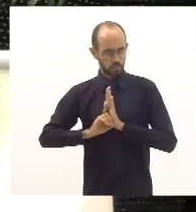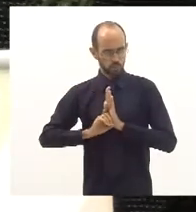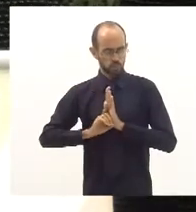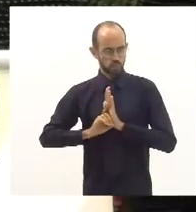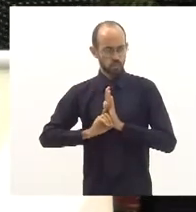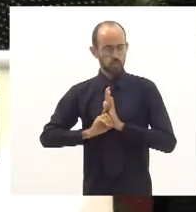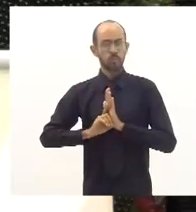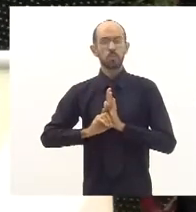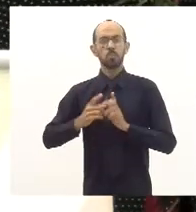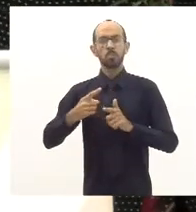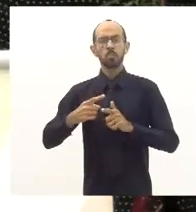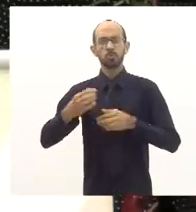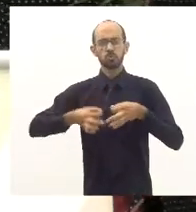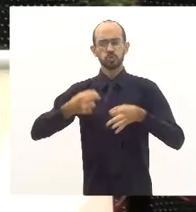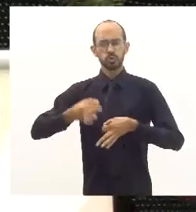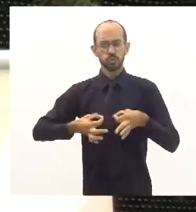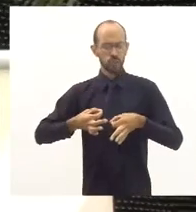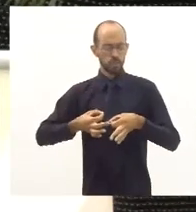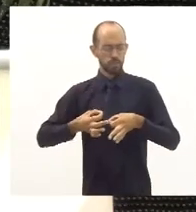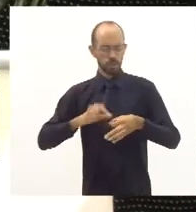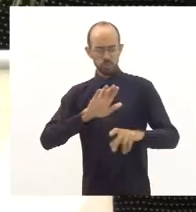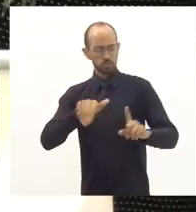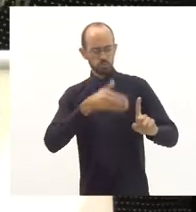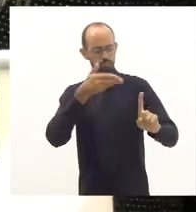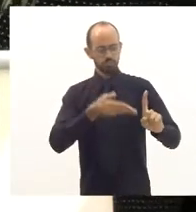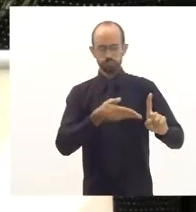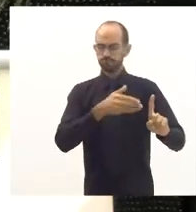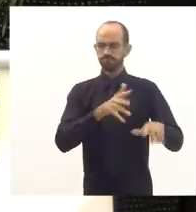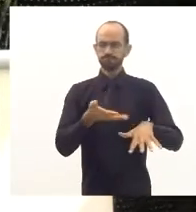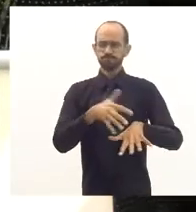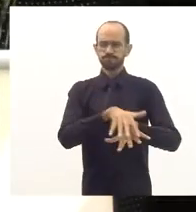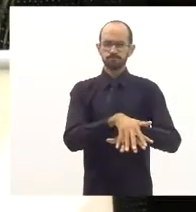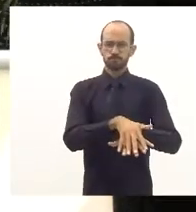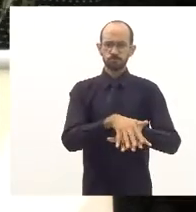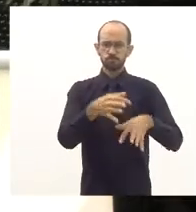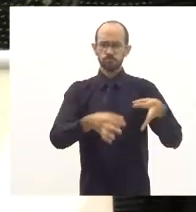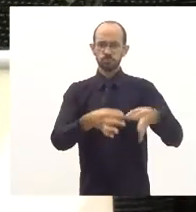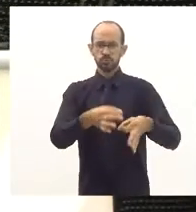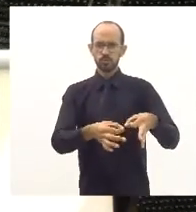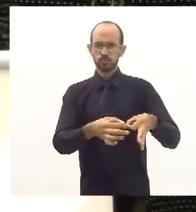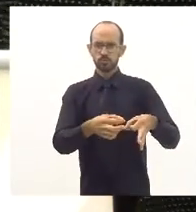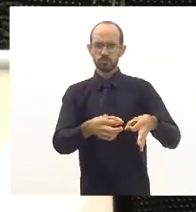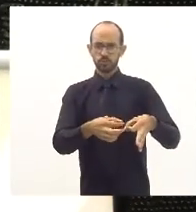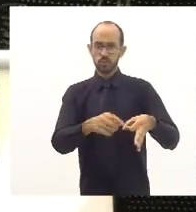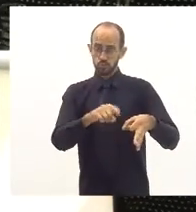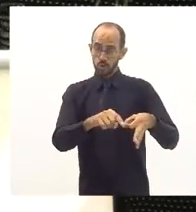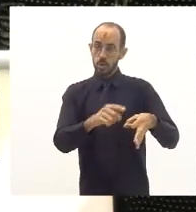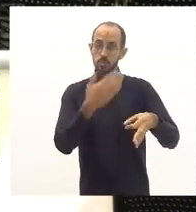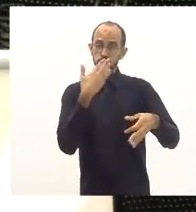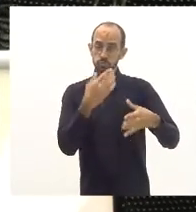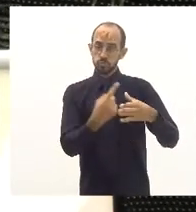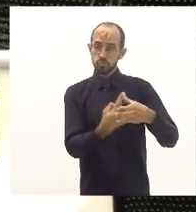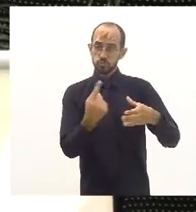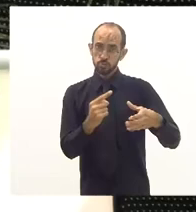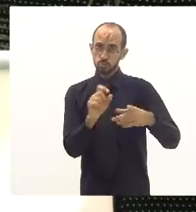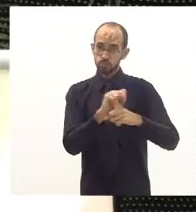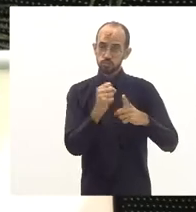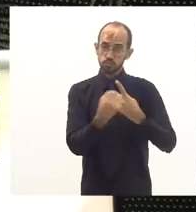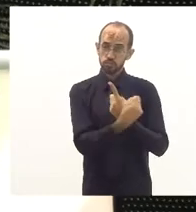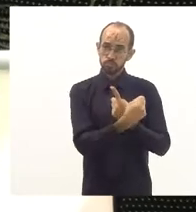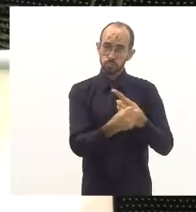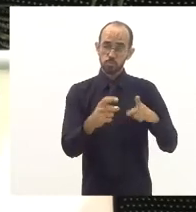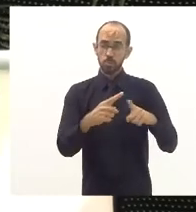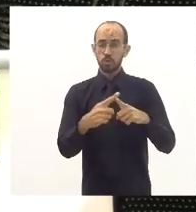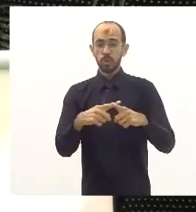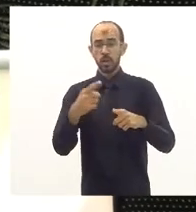fato, mas juridicamente não são incluídas no direito. Isso é uma forma de exclusão social. Pessoas